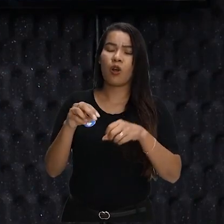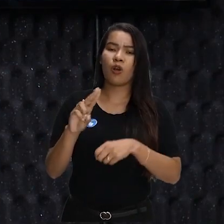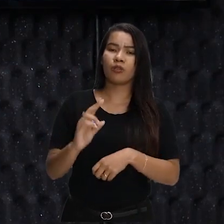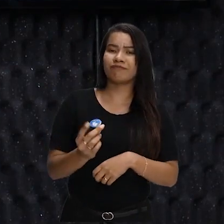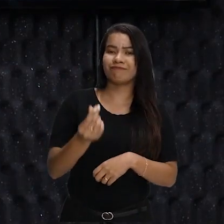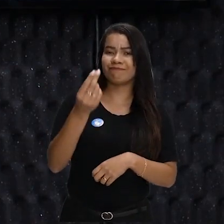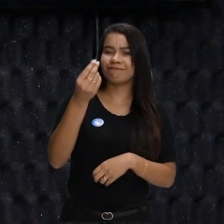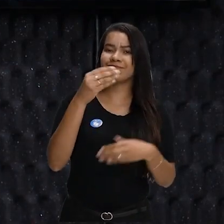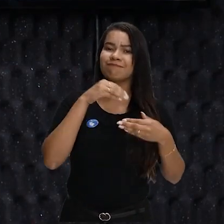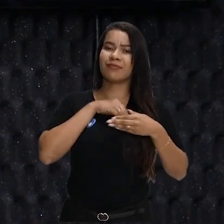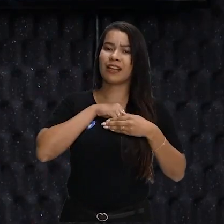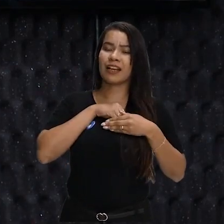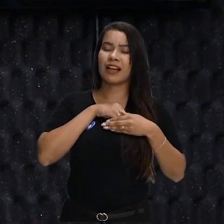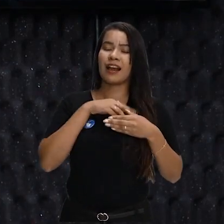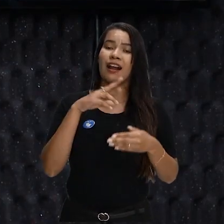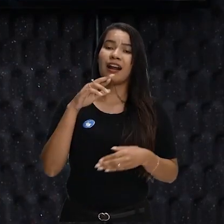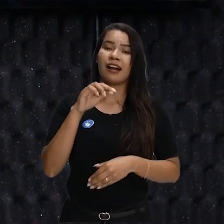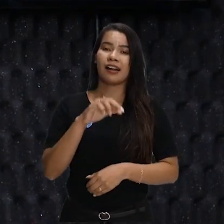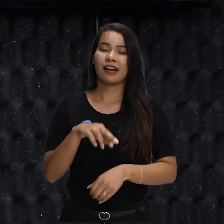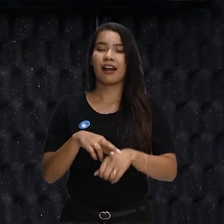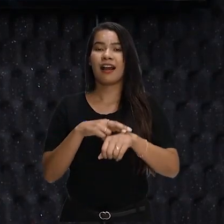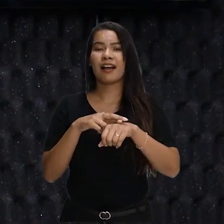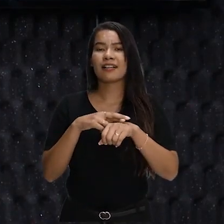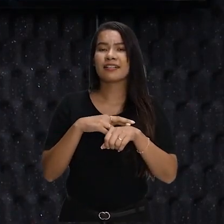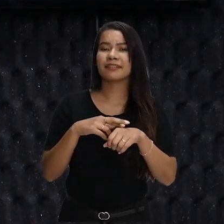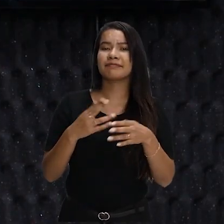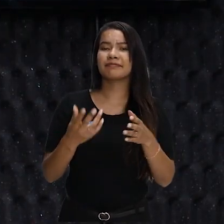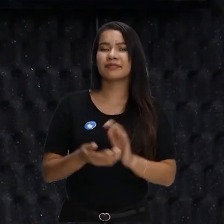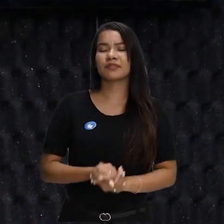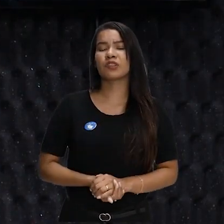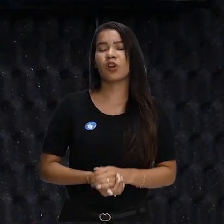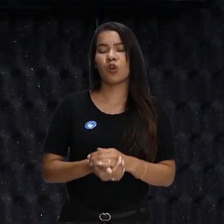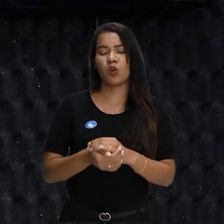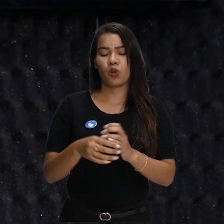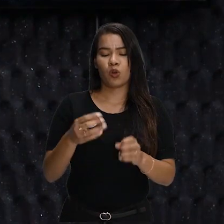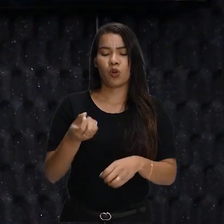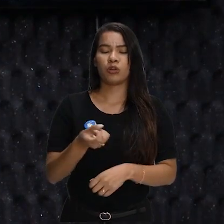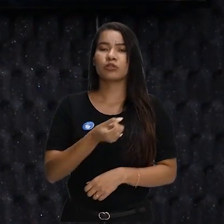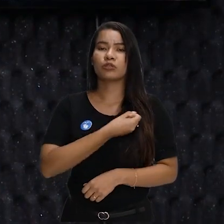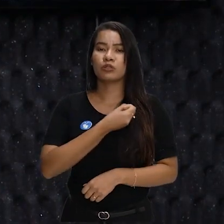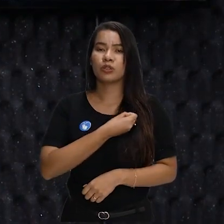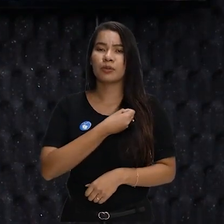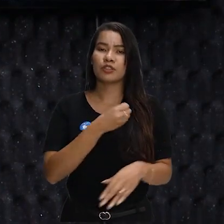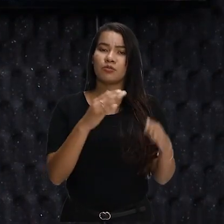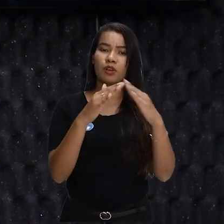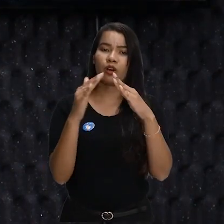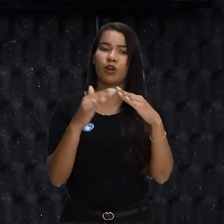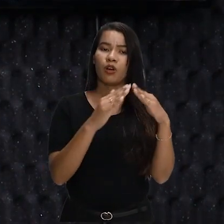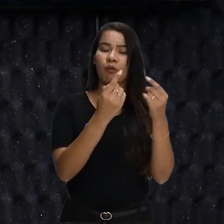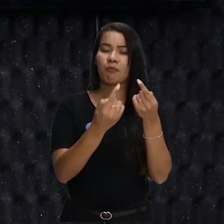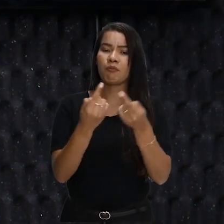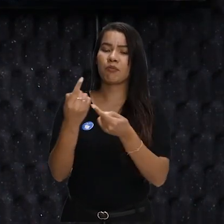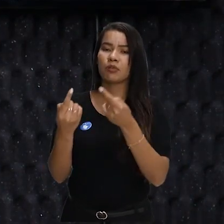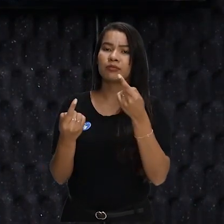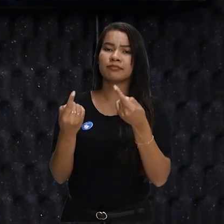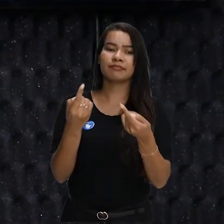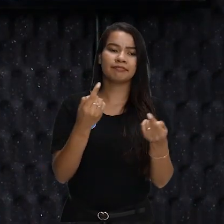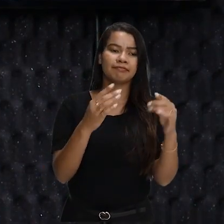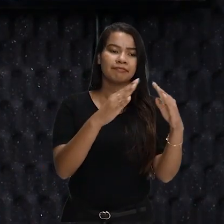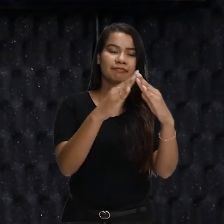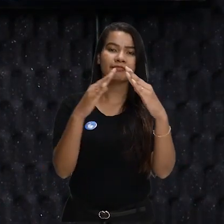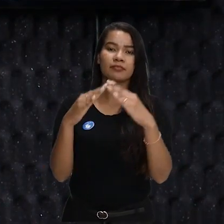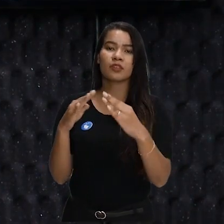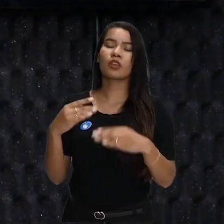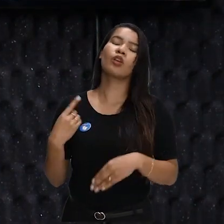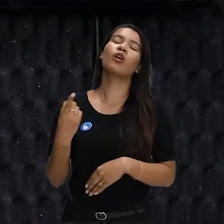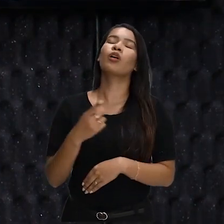variáveis. Raça, renda familiar, número de habitantes por residência, isso nós chamamos de variáveis. A